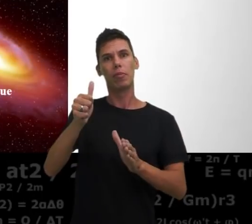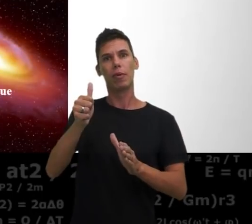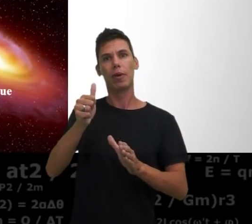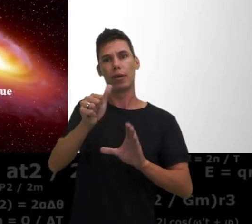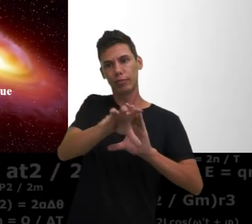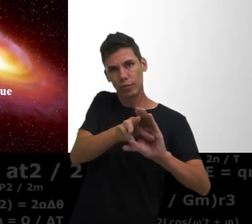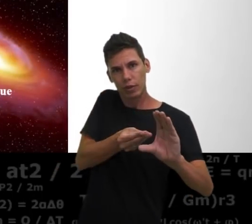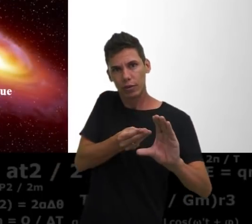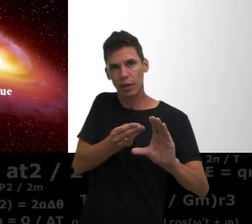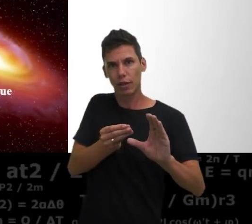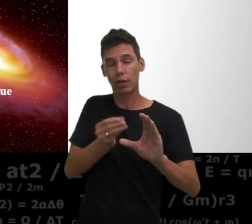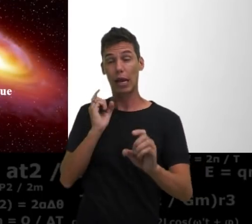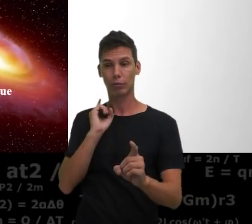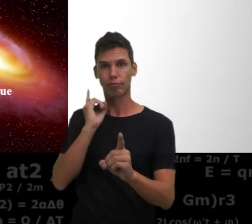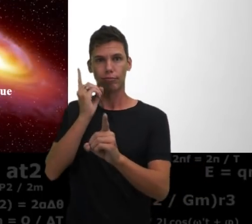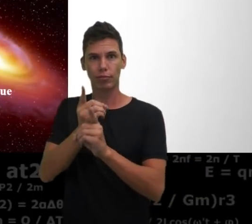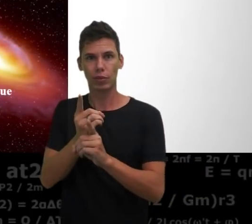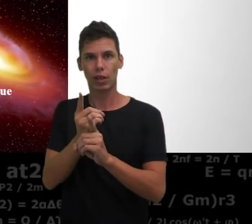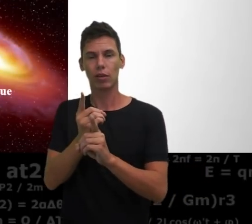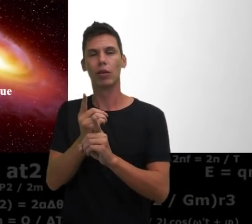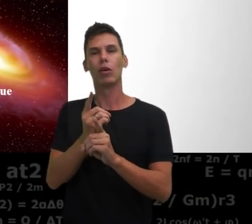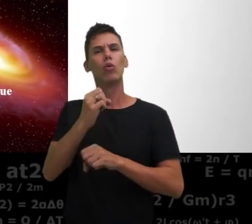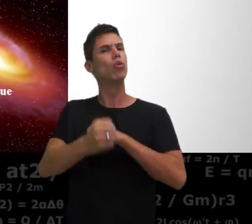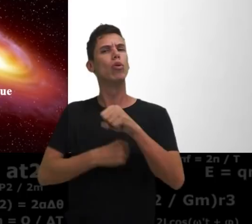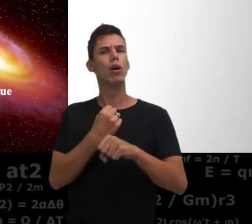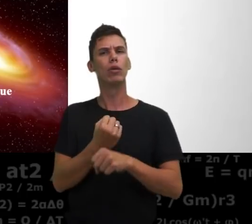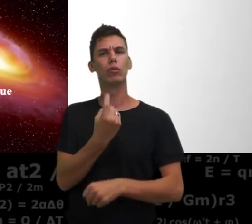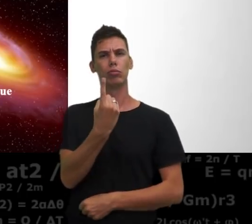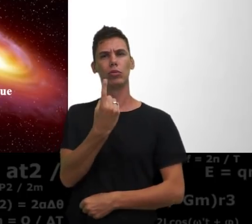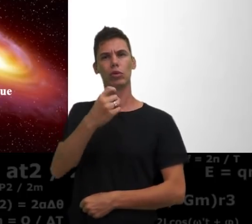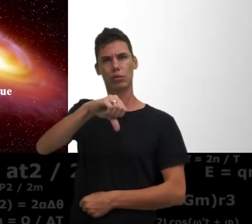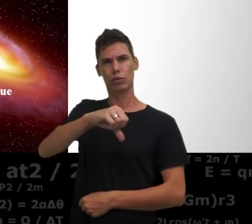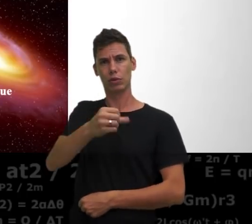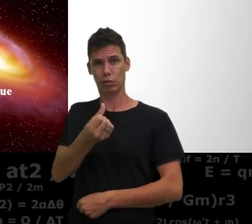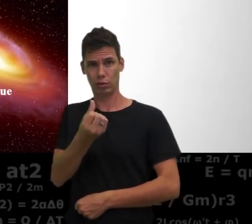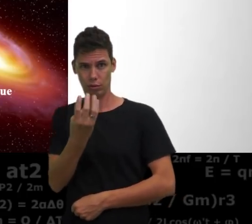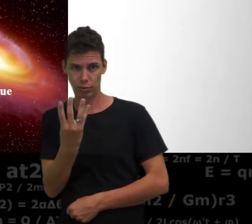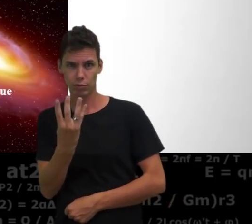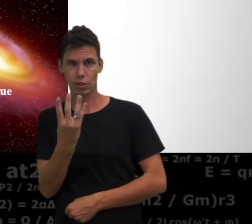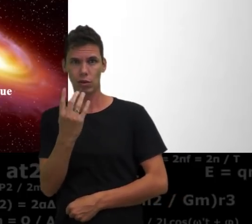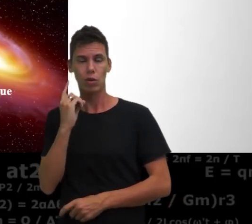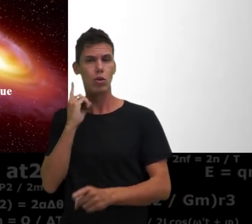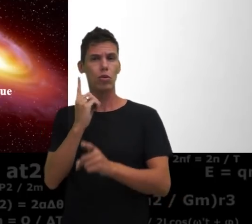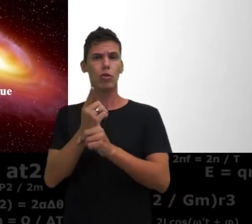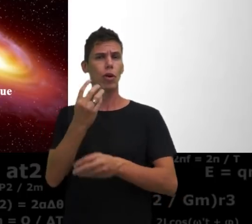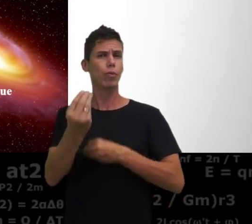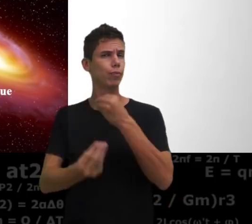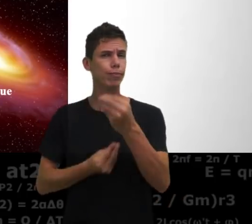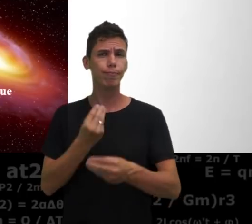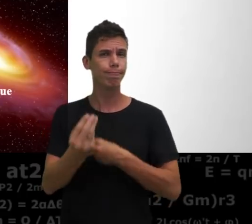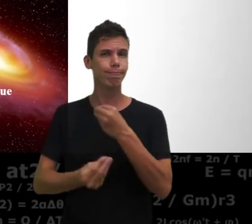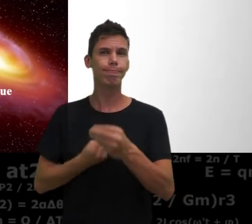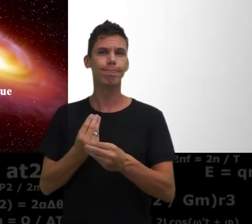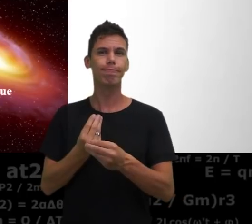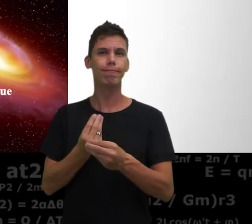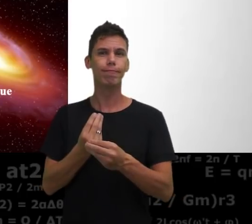buraco negro estelar detectado em 1964. E aí, como é que foi detectado esse objeto?